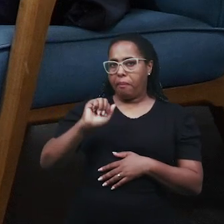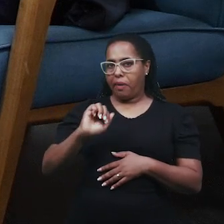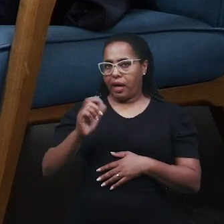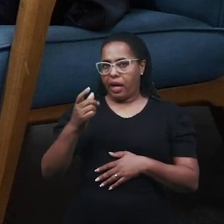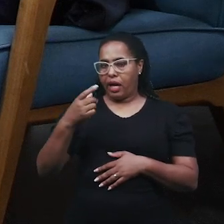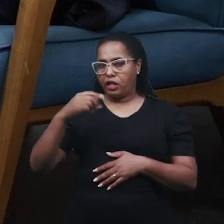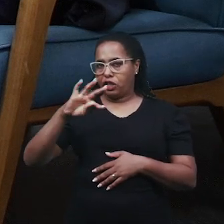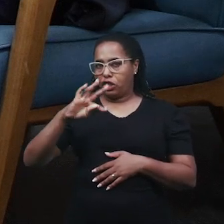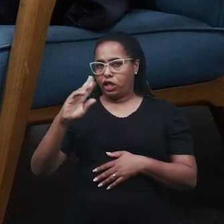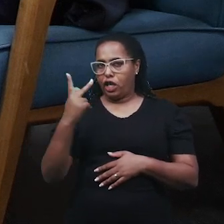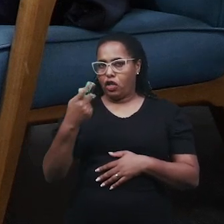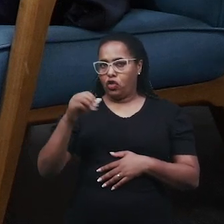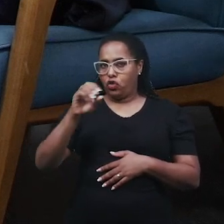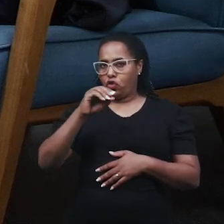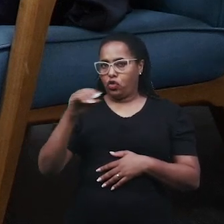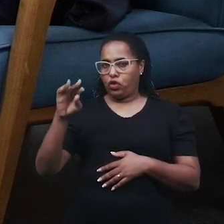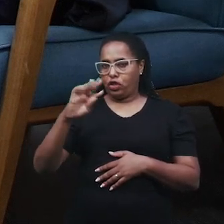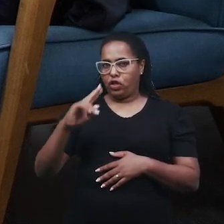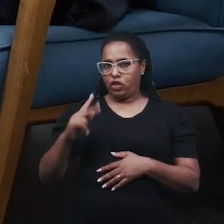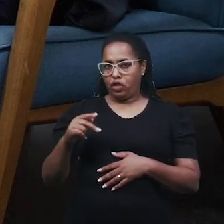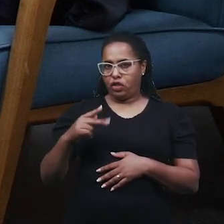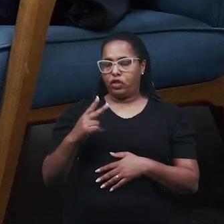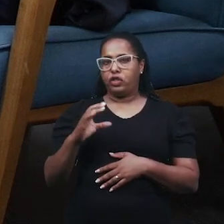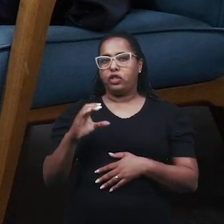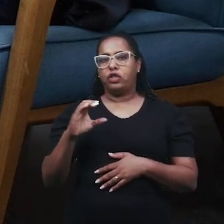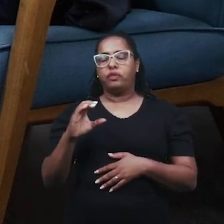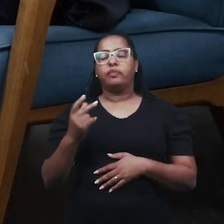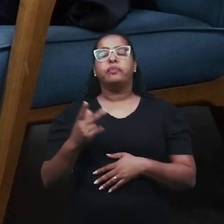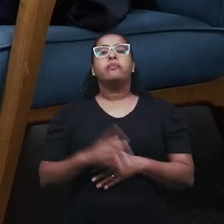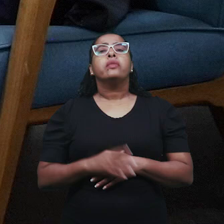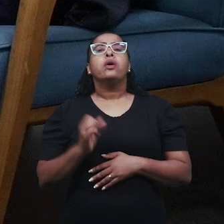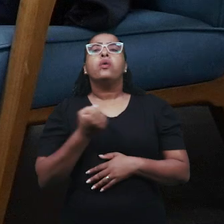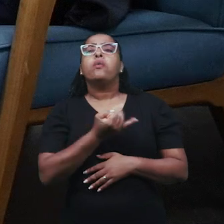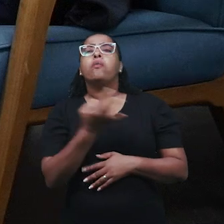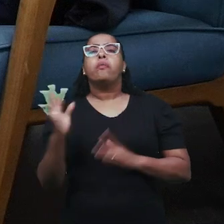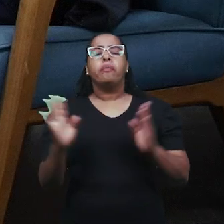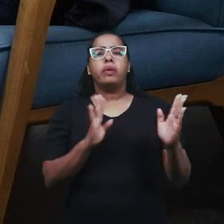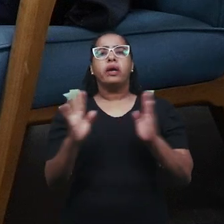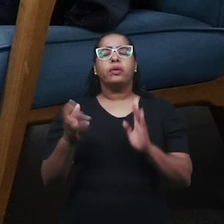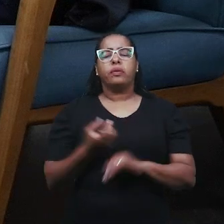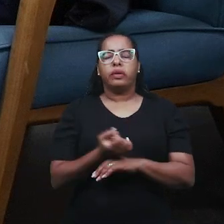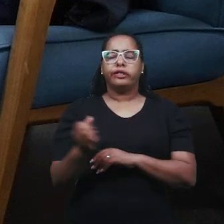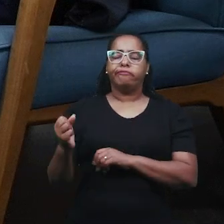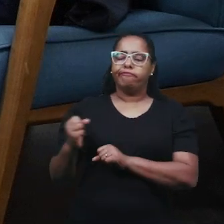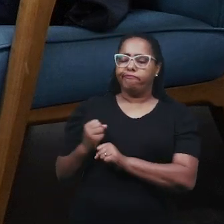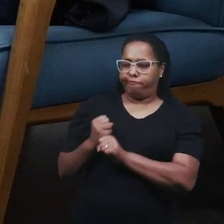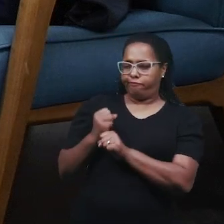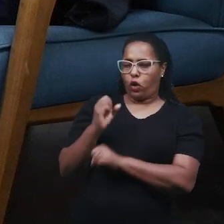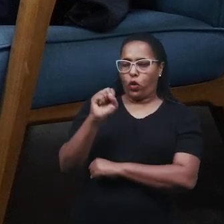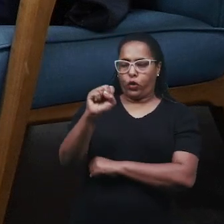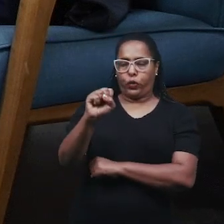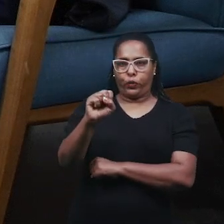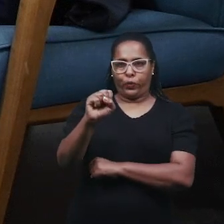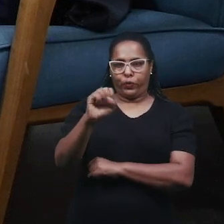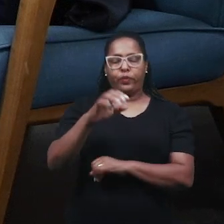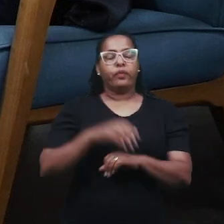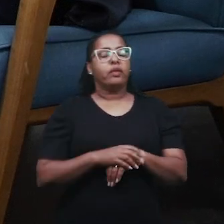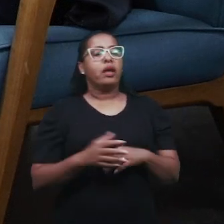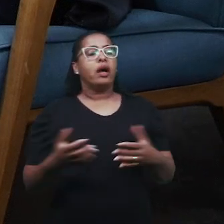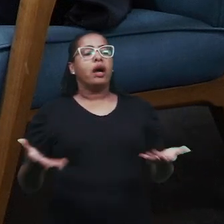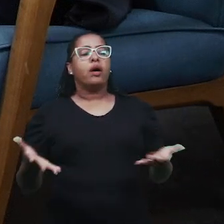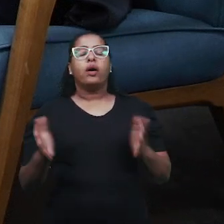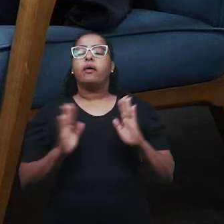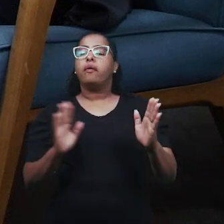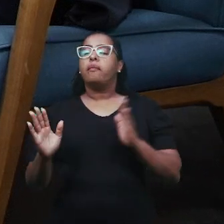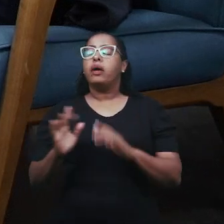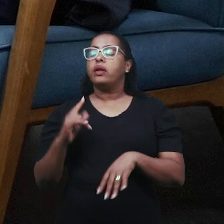Massachusetts. Samir, quanto tempo você morou aqui no Brasil antes de ir para os Estados Unidos? Uns 8 anos. 8 anos. 8 anos. E agora quanto